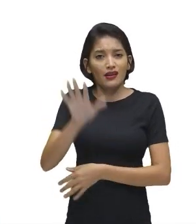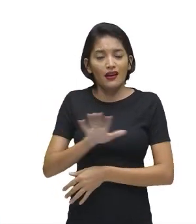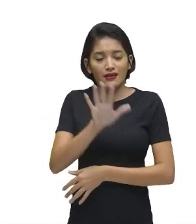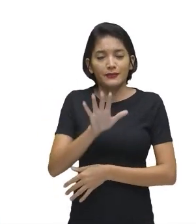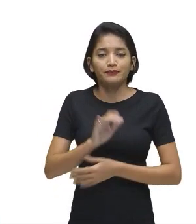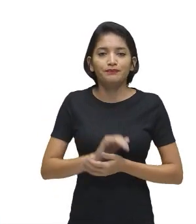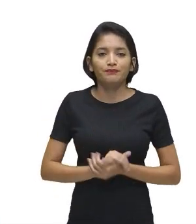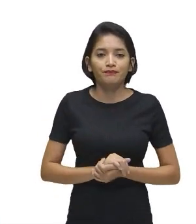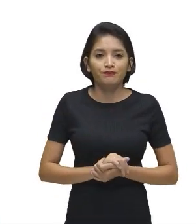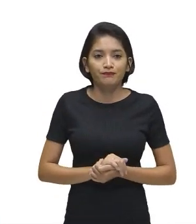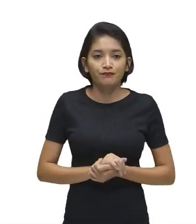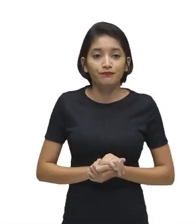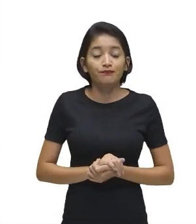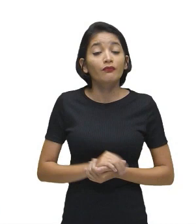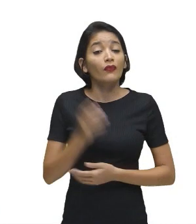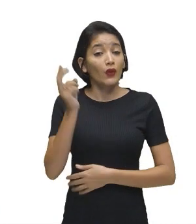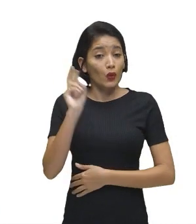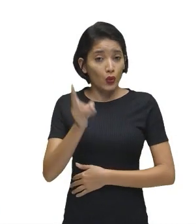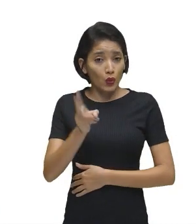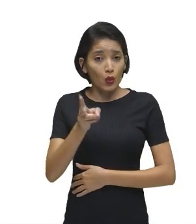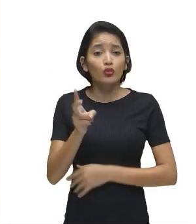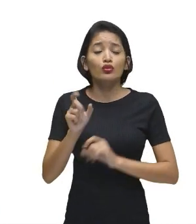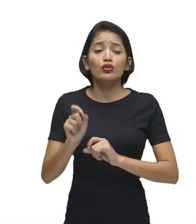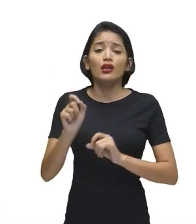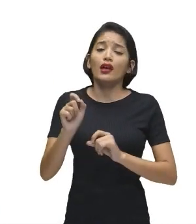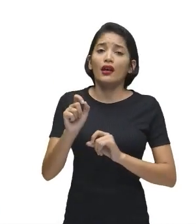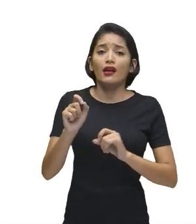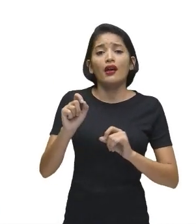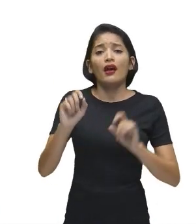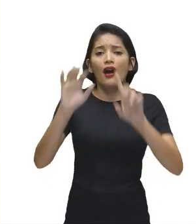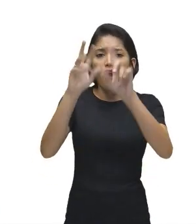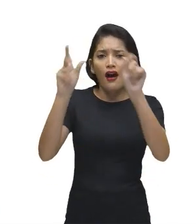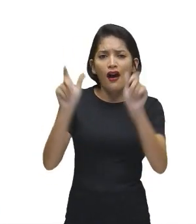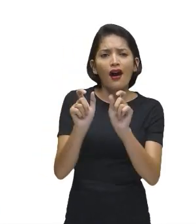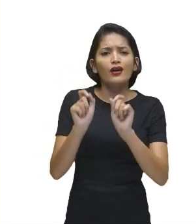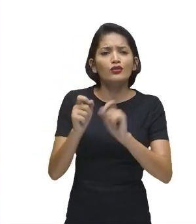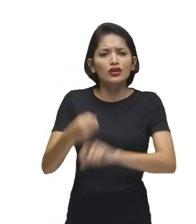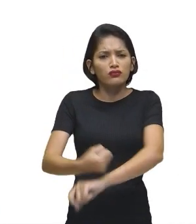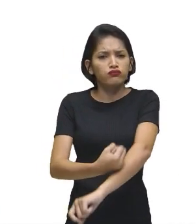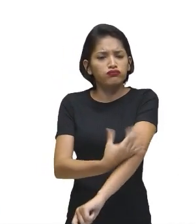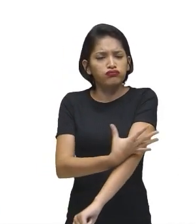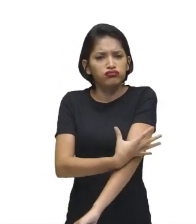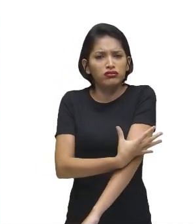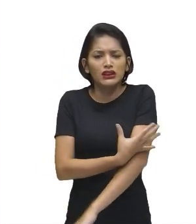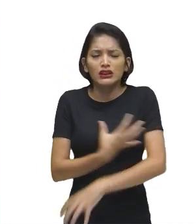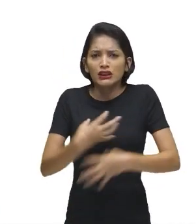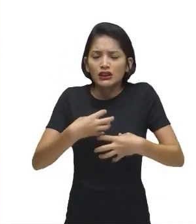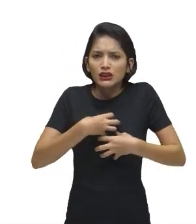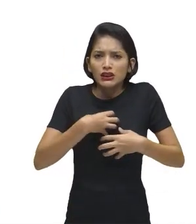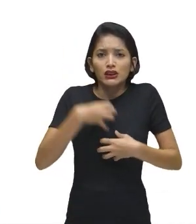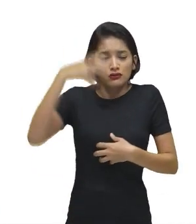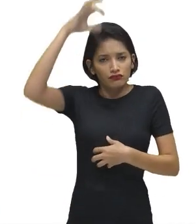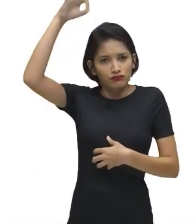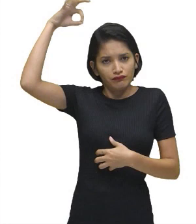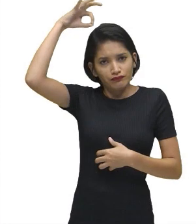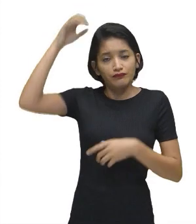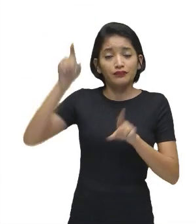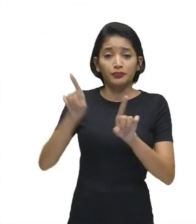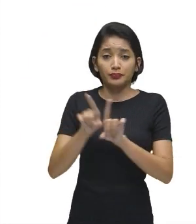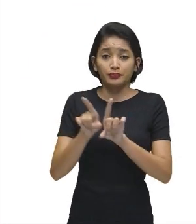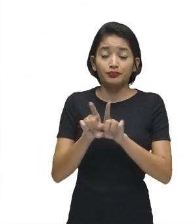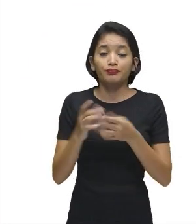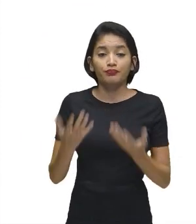o expressionismo é a arte dos extremos emocionais, da inquietação, da espiritualidade.